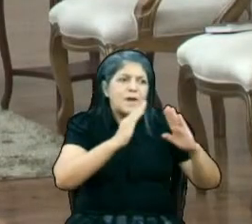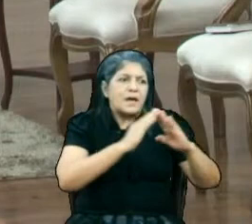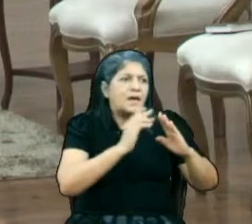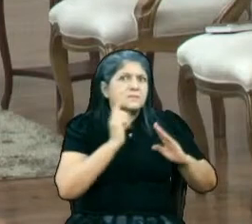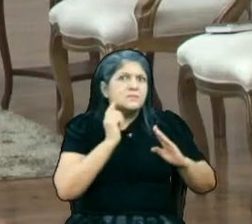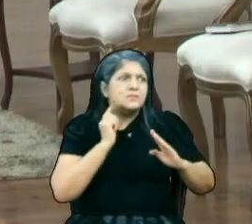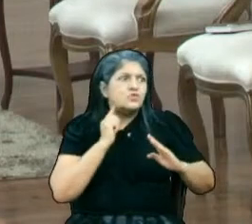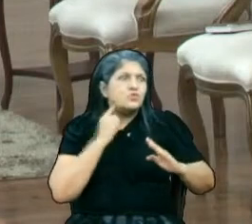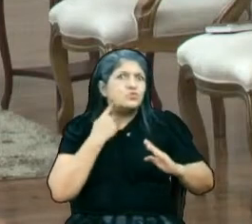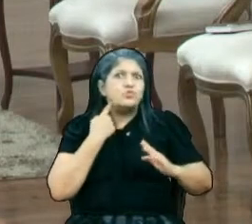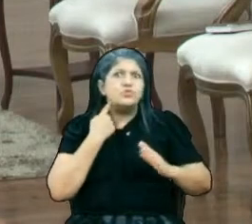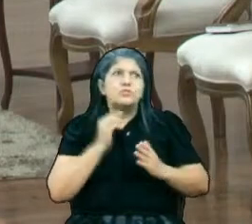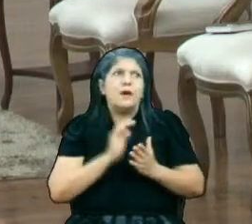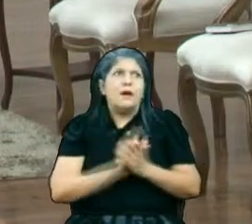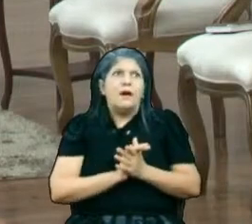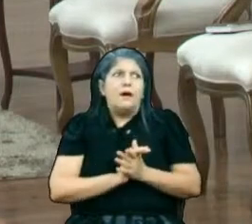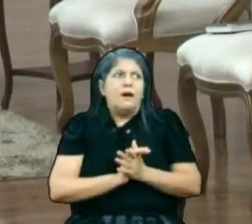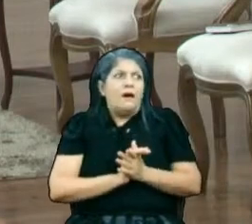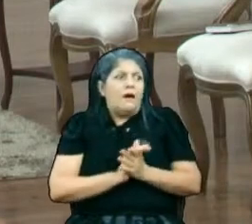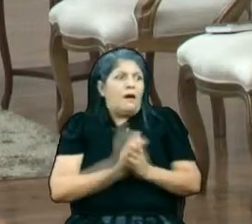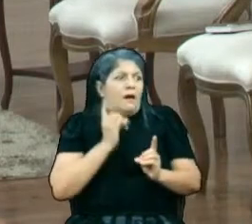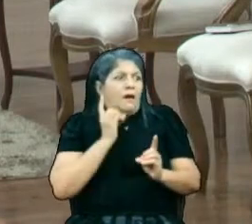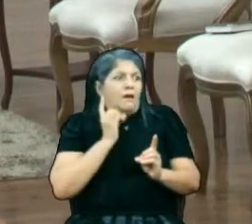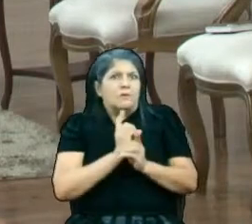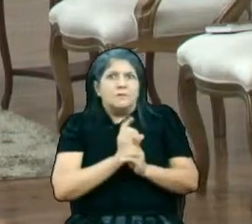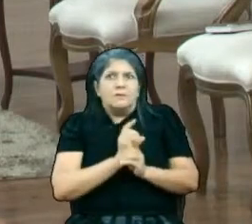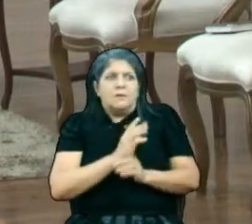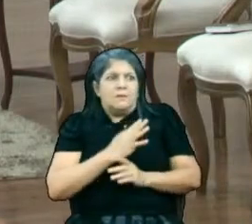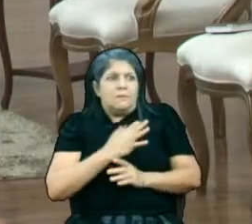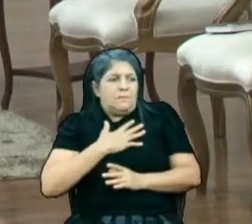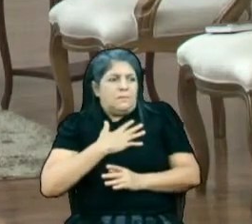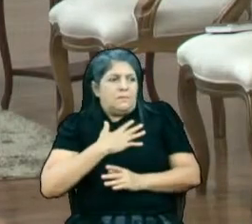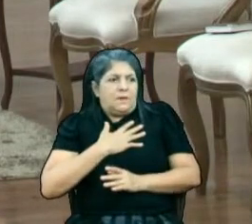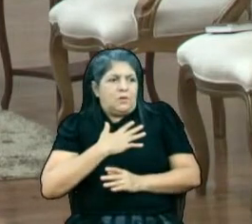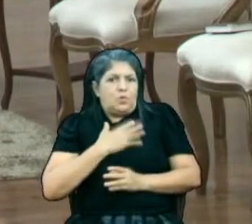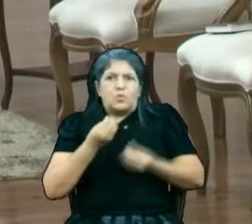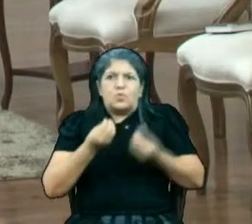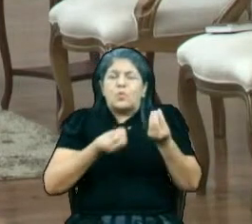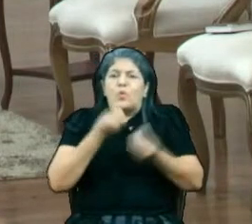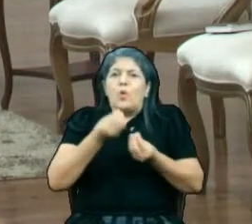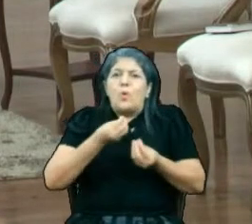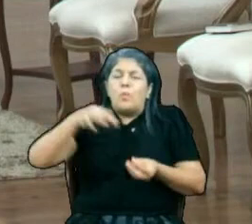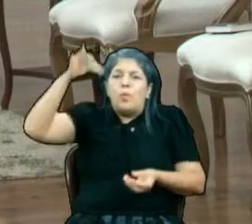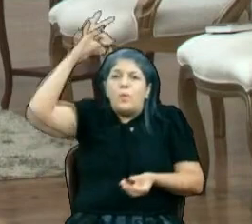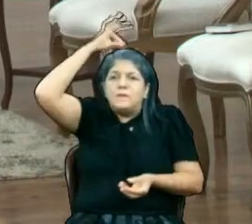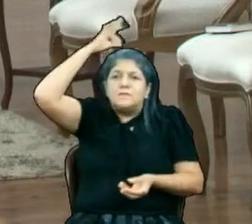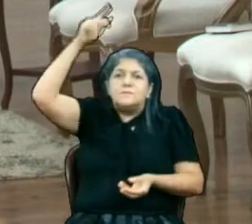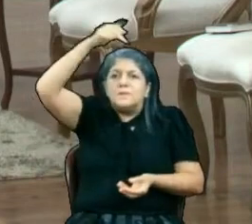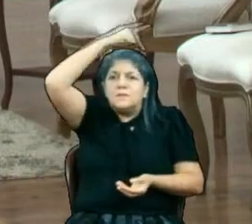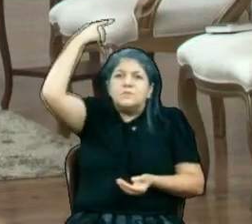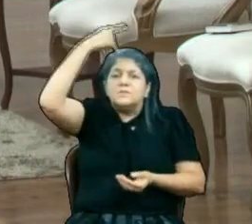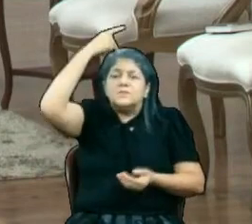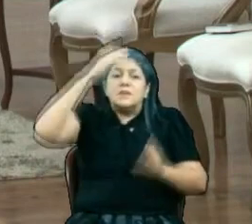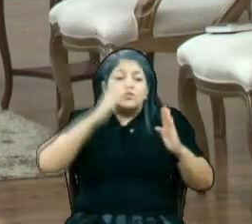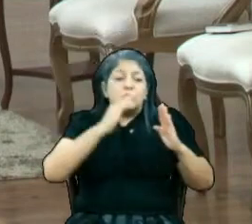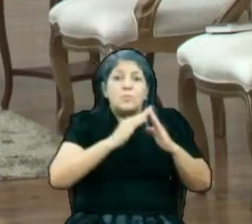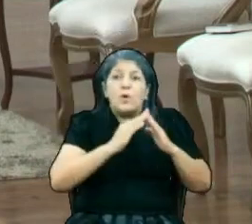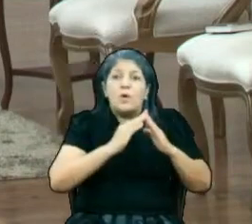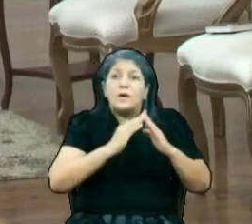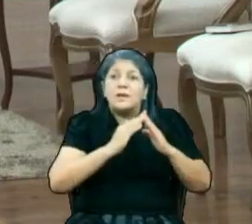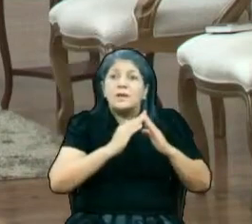chegar o quarto quando eu chegamos o quarto ali foi sem bolo da Glória Será que o espírito de Deus está dentro dessa casa